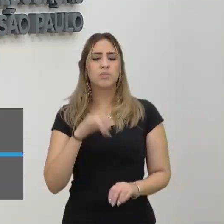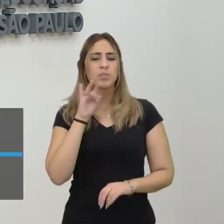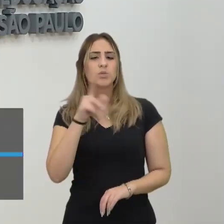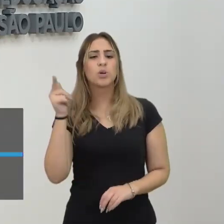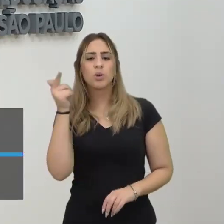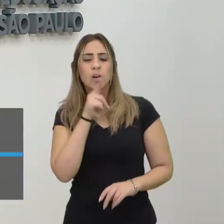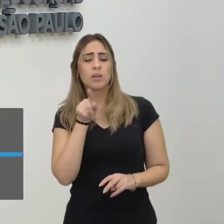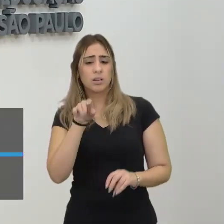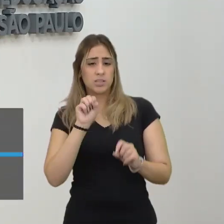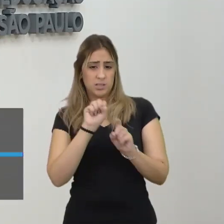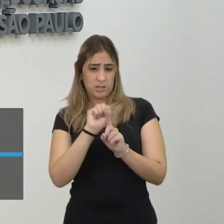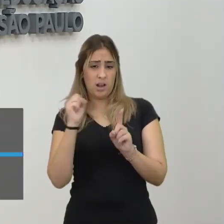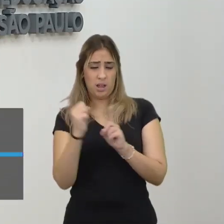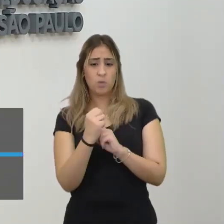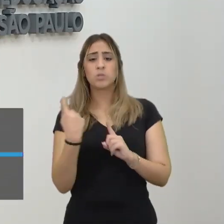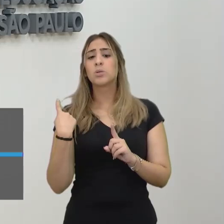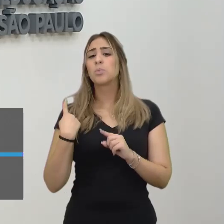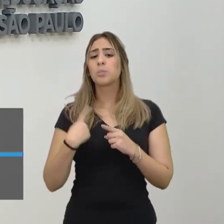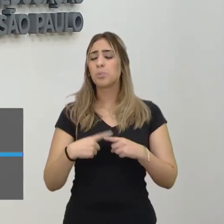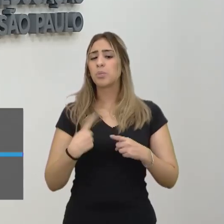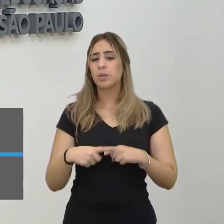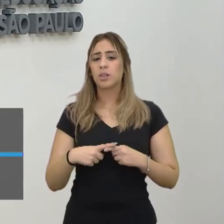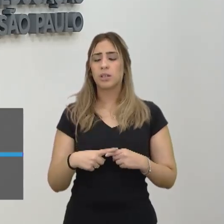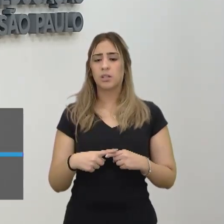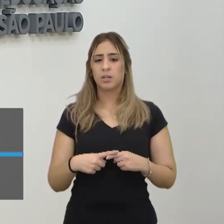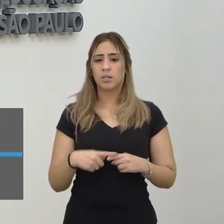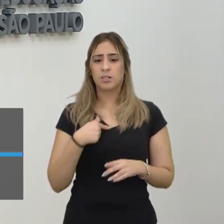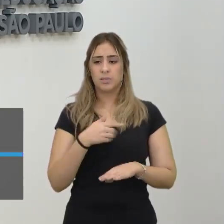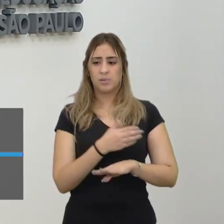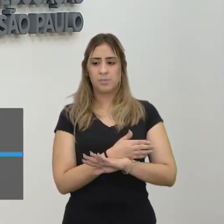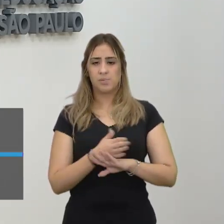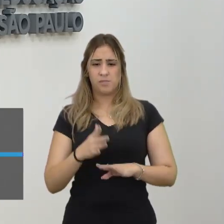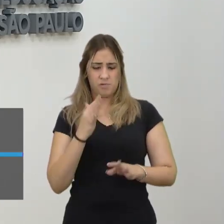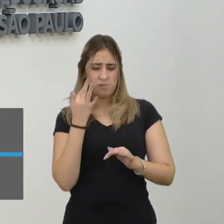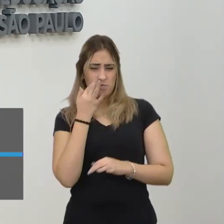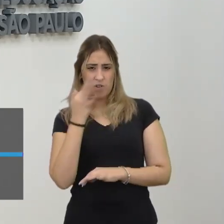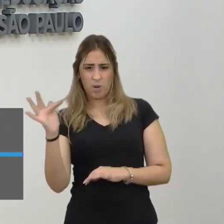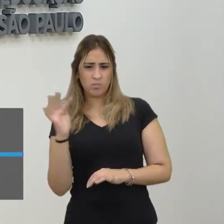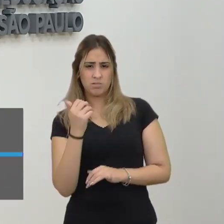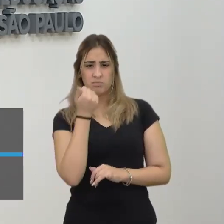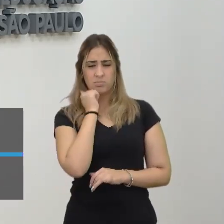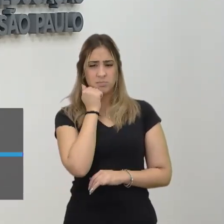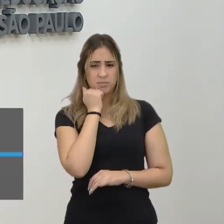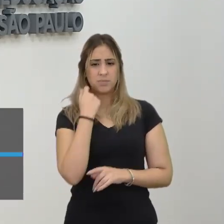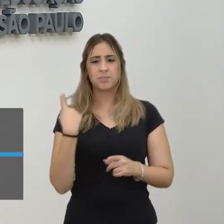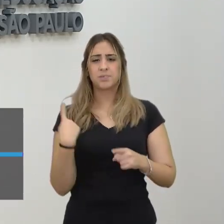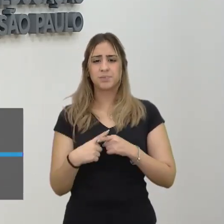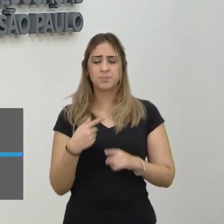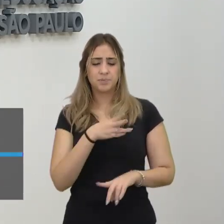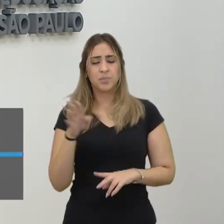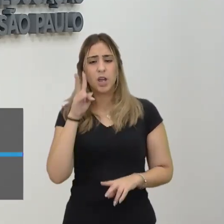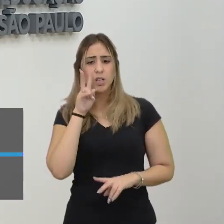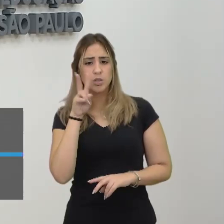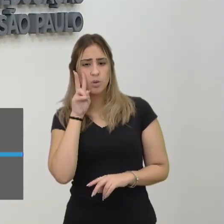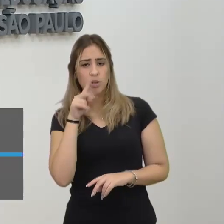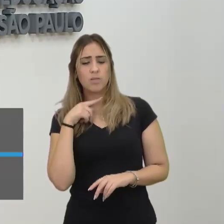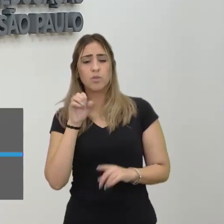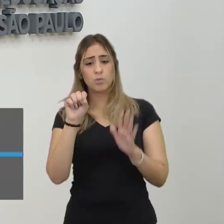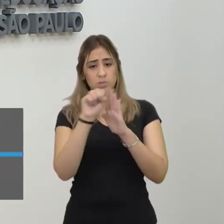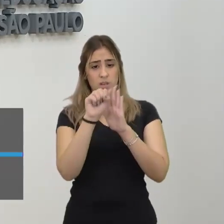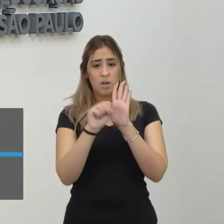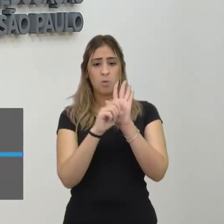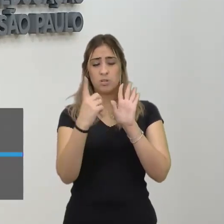esse status pseudocientífico a partir do século mais cientificista da história, que foi o